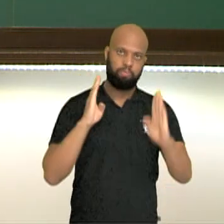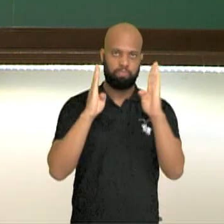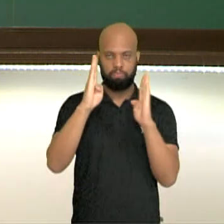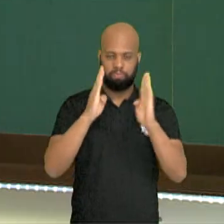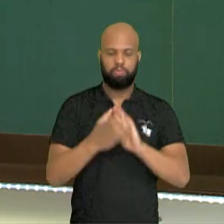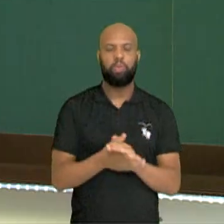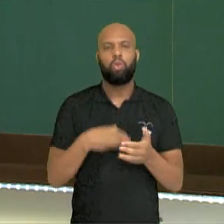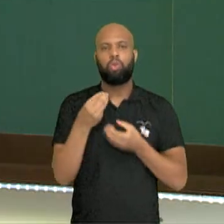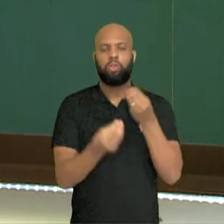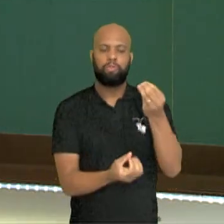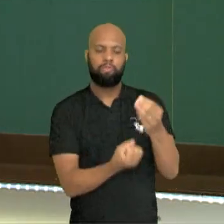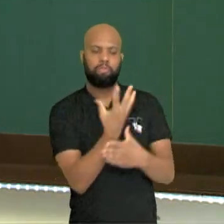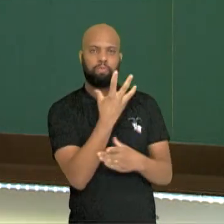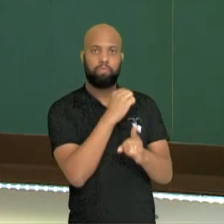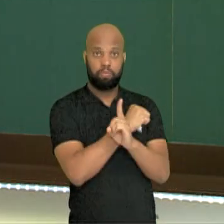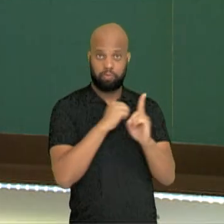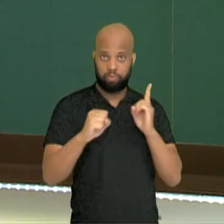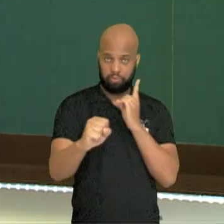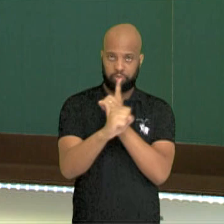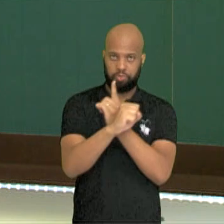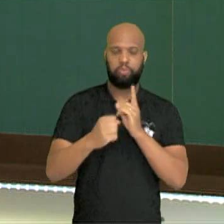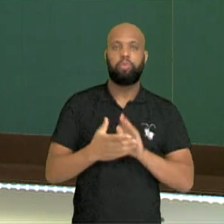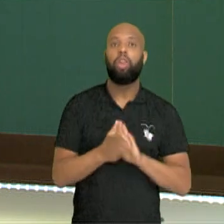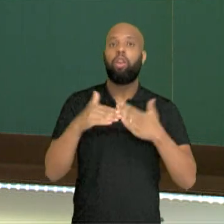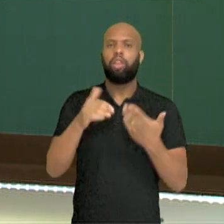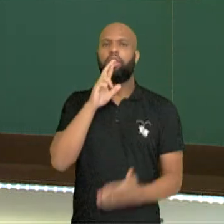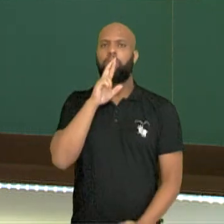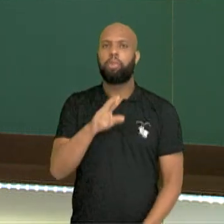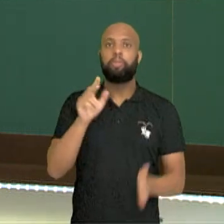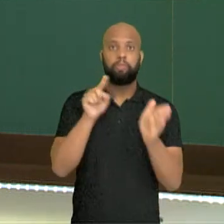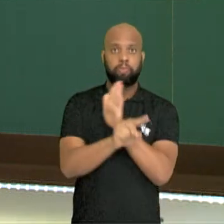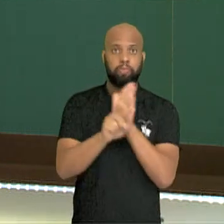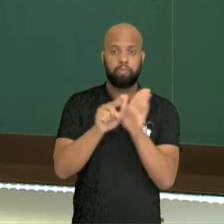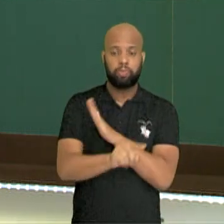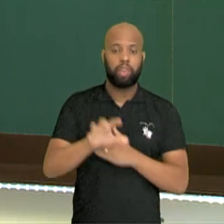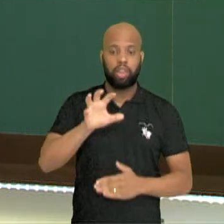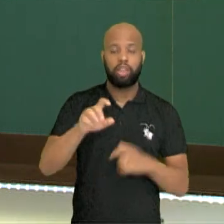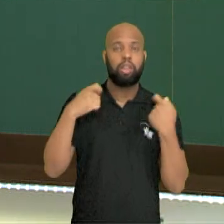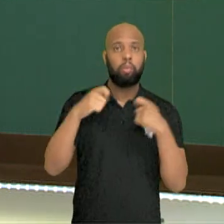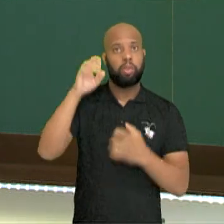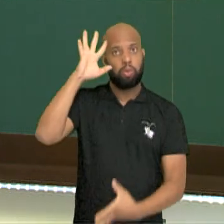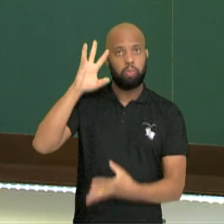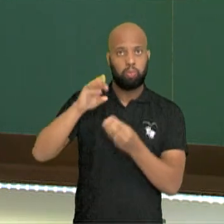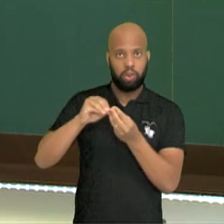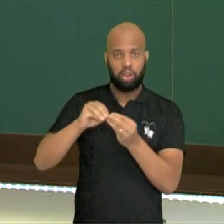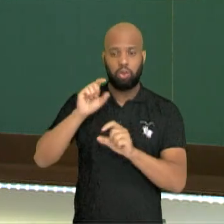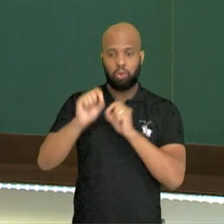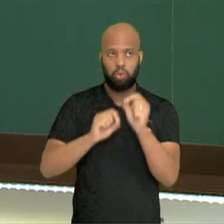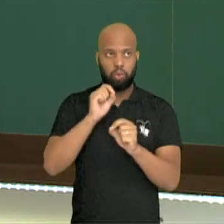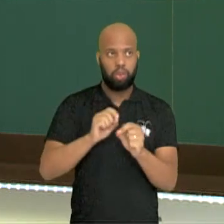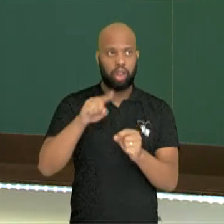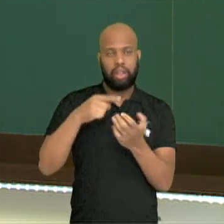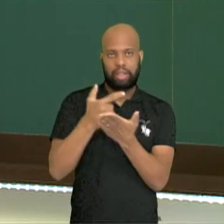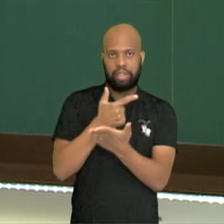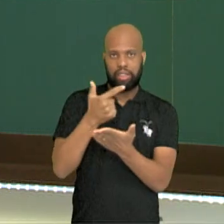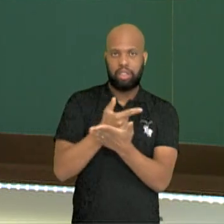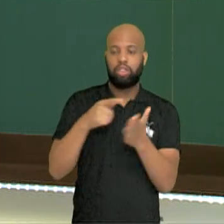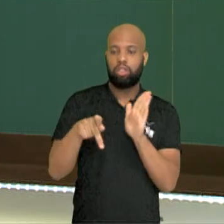Como surgiu a sociologia? Para responder essa pergunta, precisamos entender a obra de Auguste